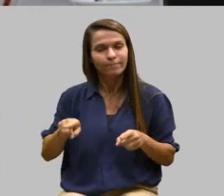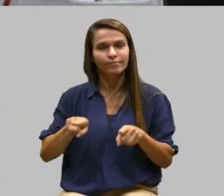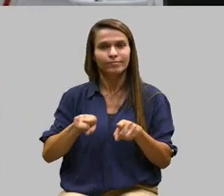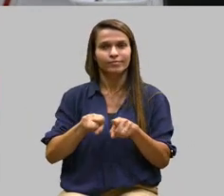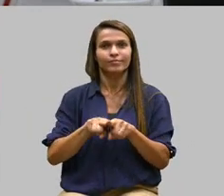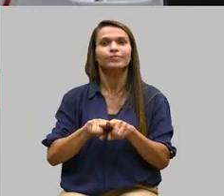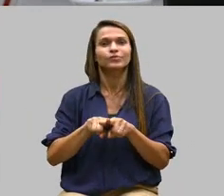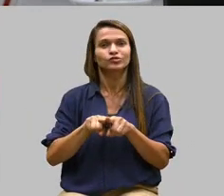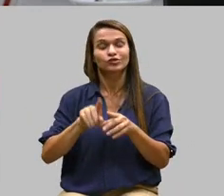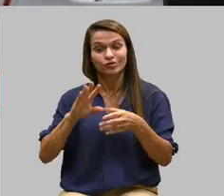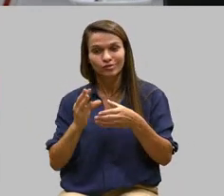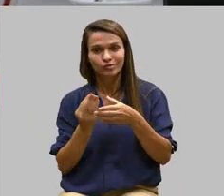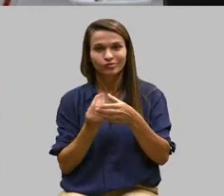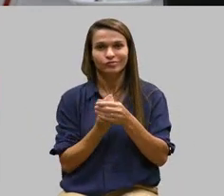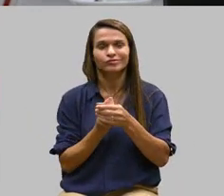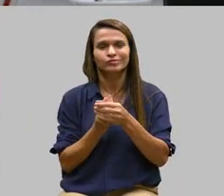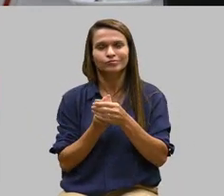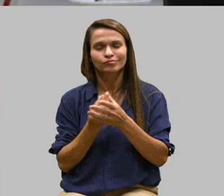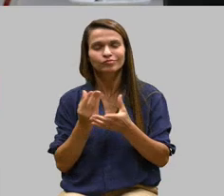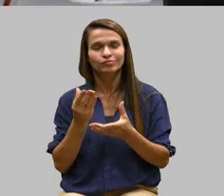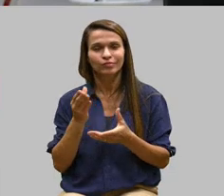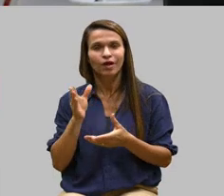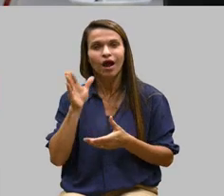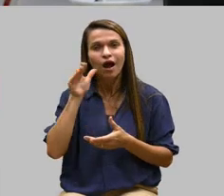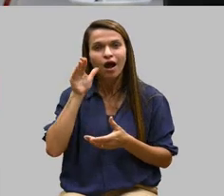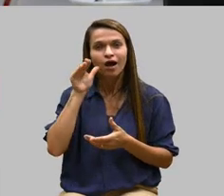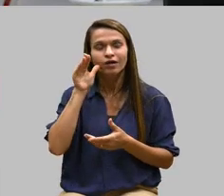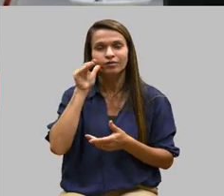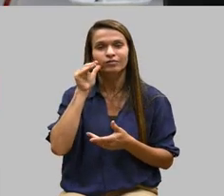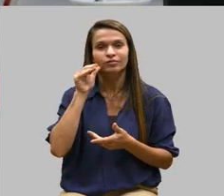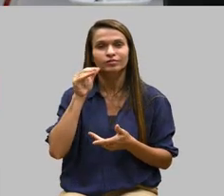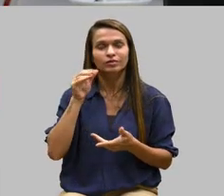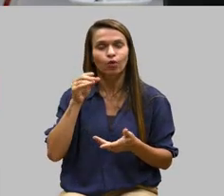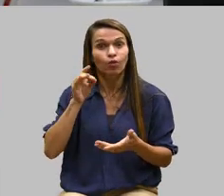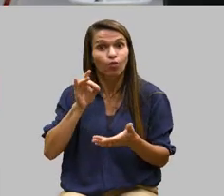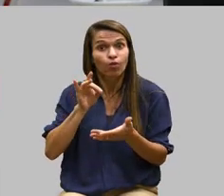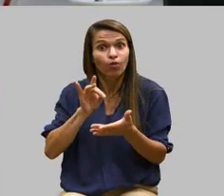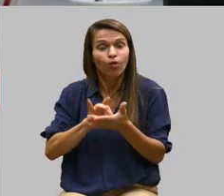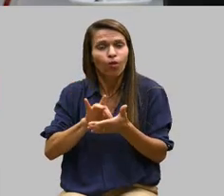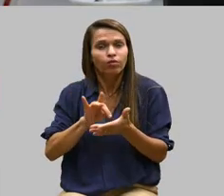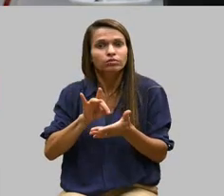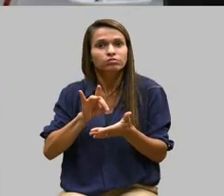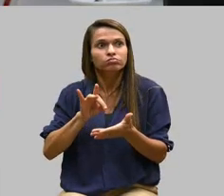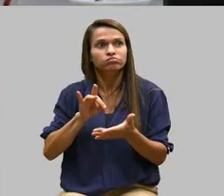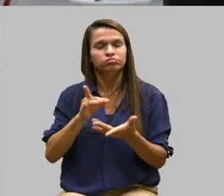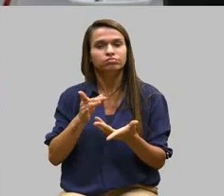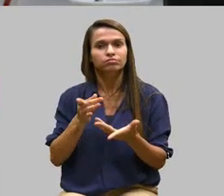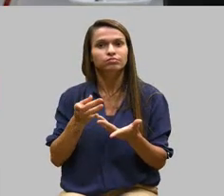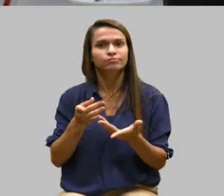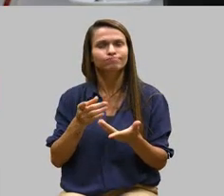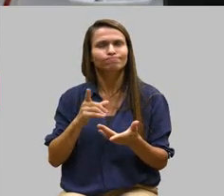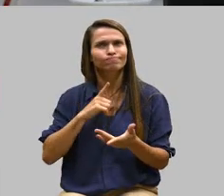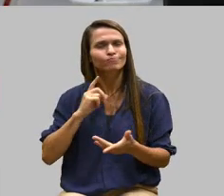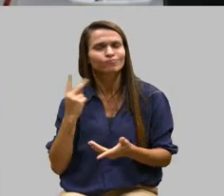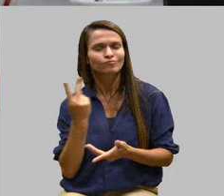de inclusão assistida realmente efetive e seja De grande valia para uma sociedade mais